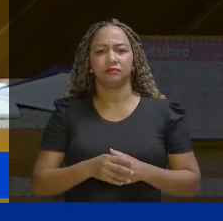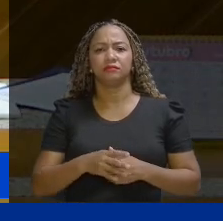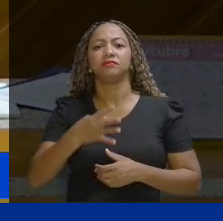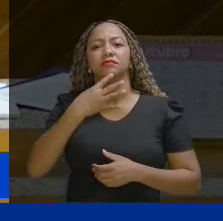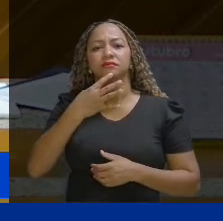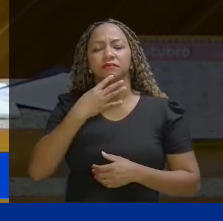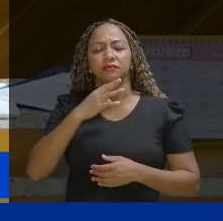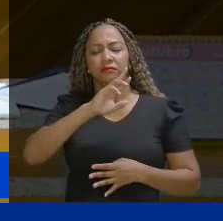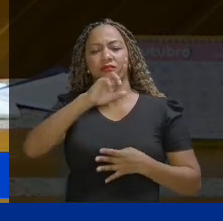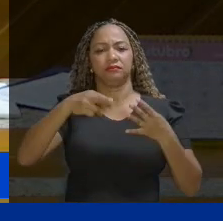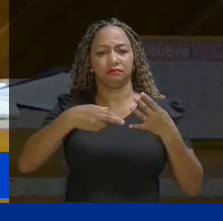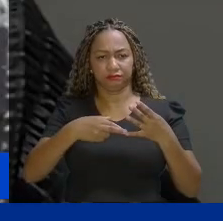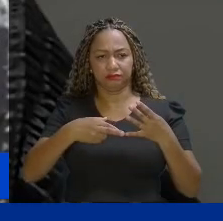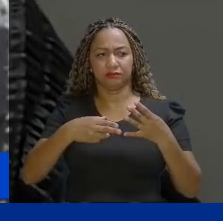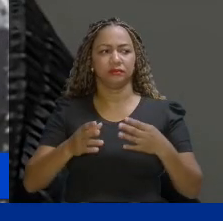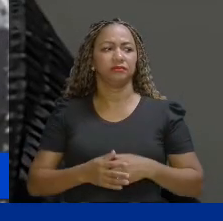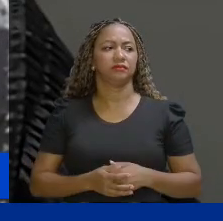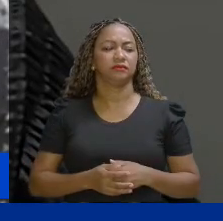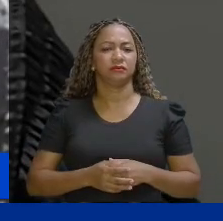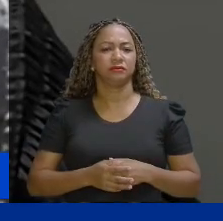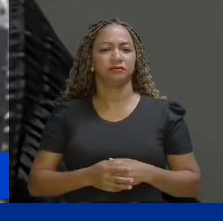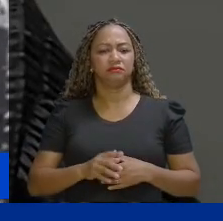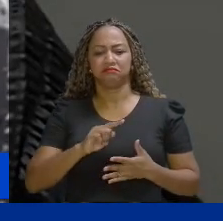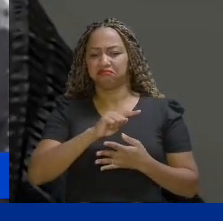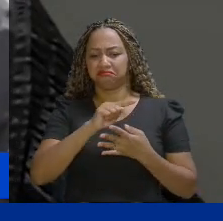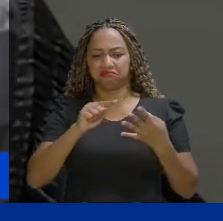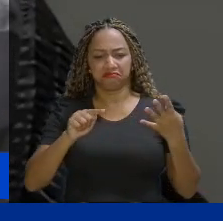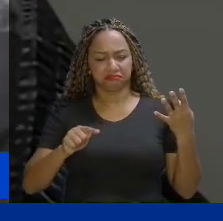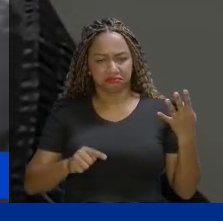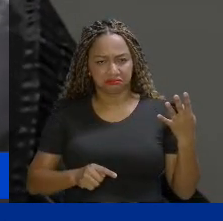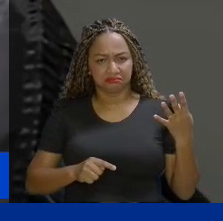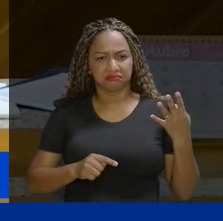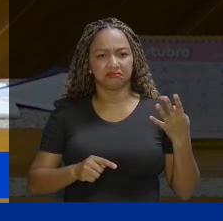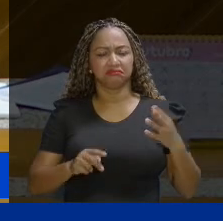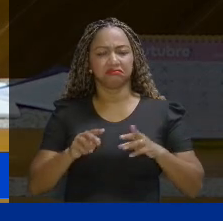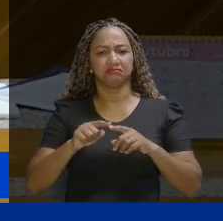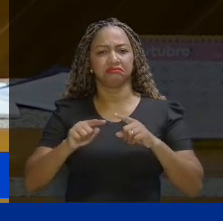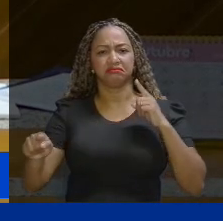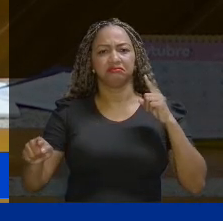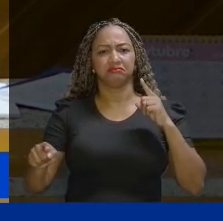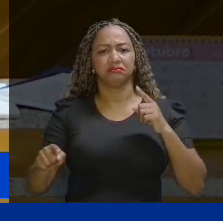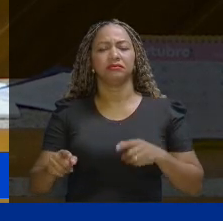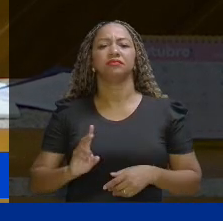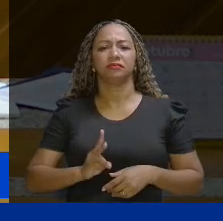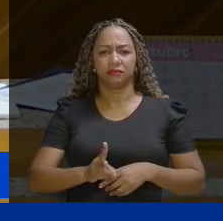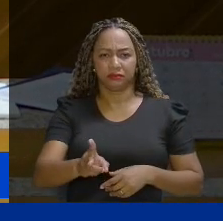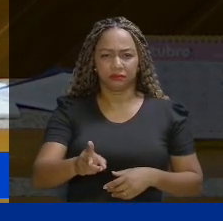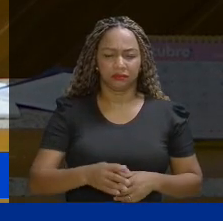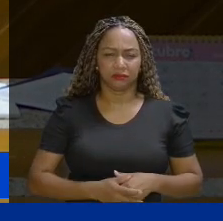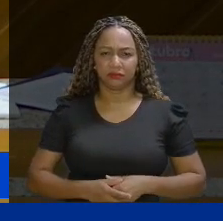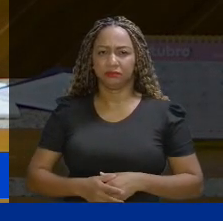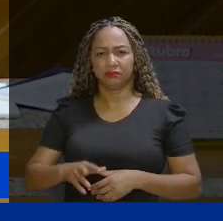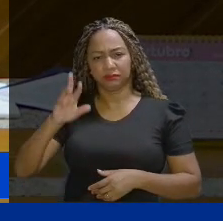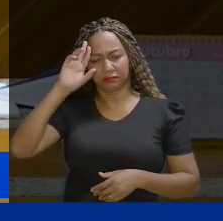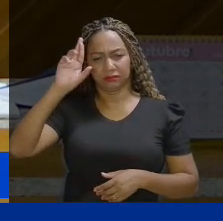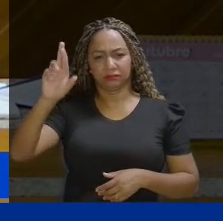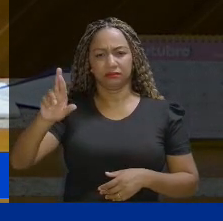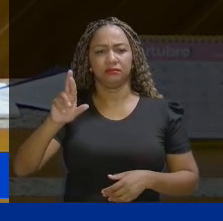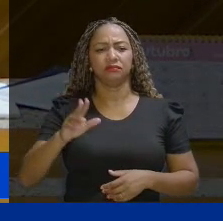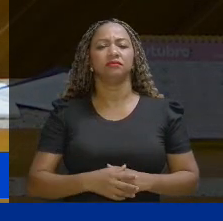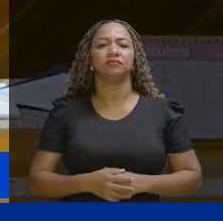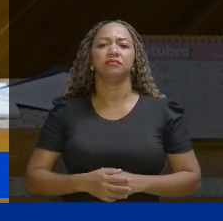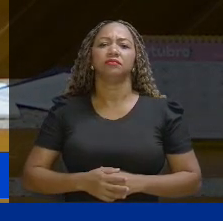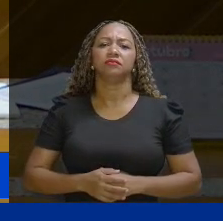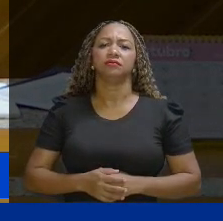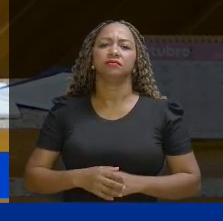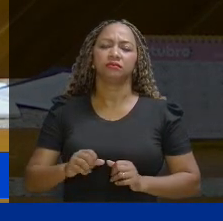com esse do recurso. Não identifiquei divergência, prossiga. Excelência. Agora foco no desembargador Carmo Antônio. Claro